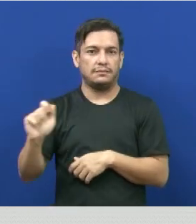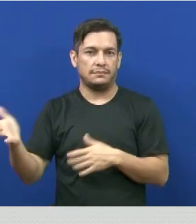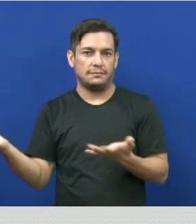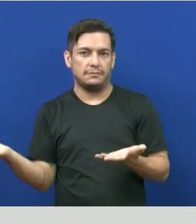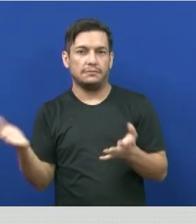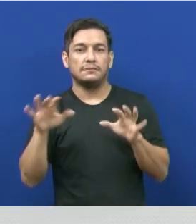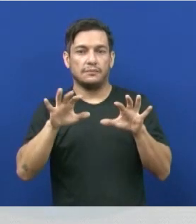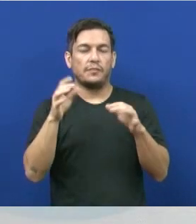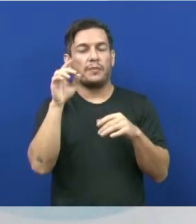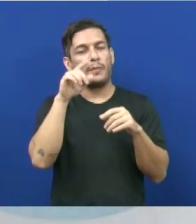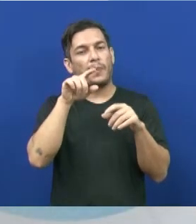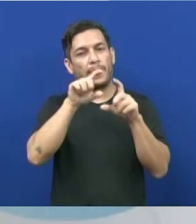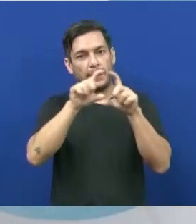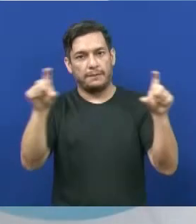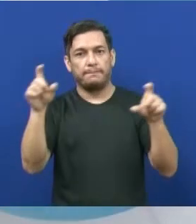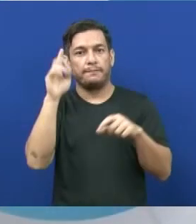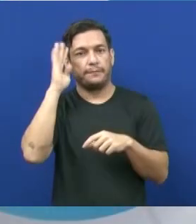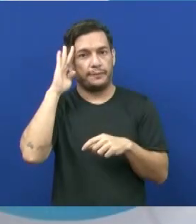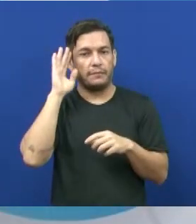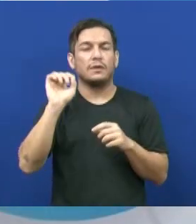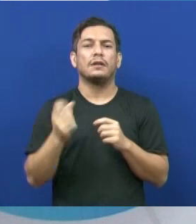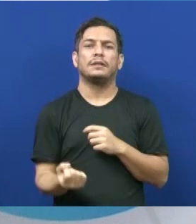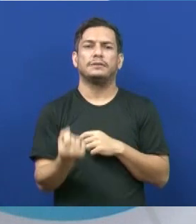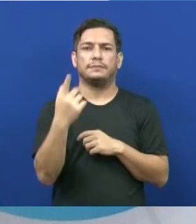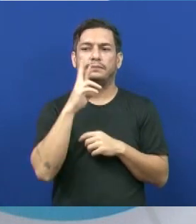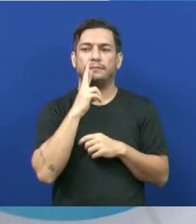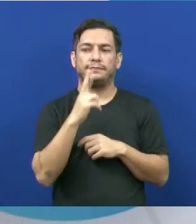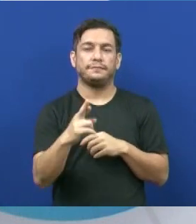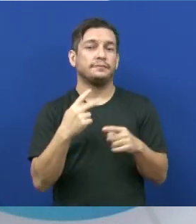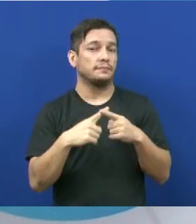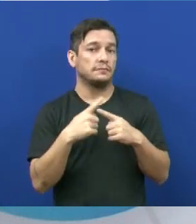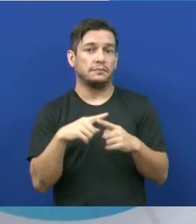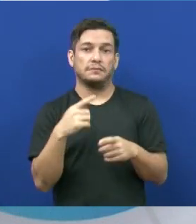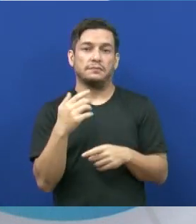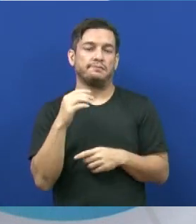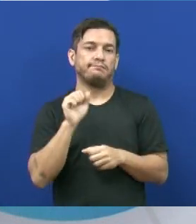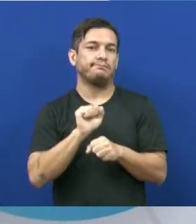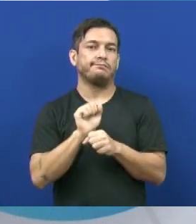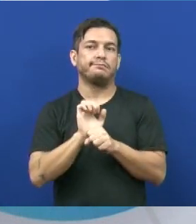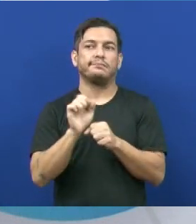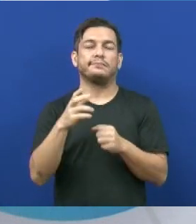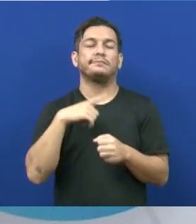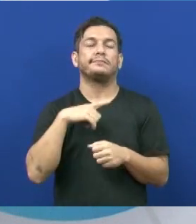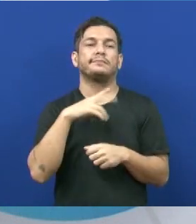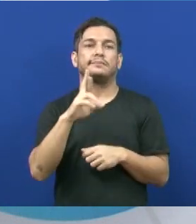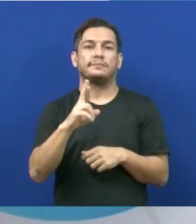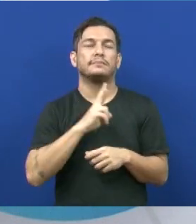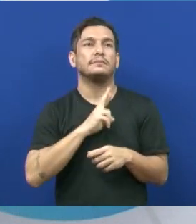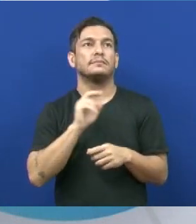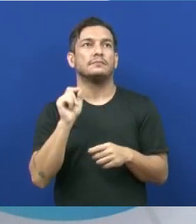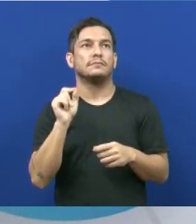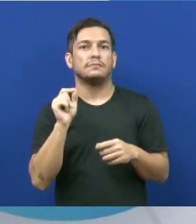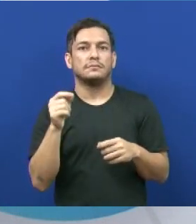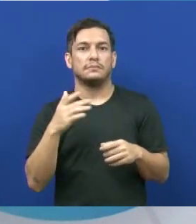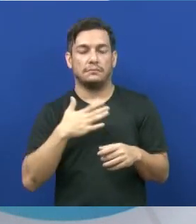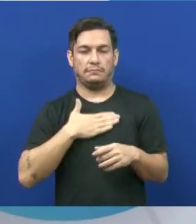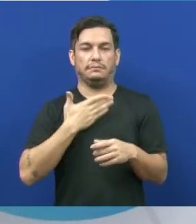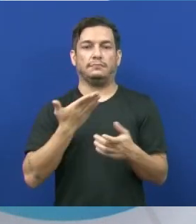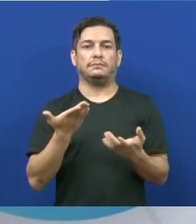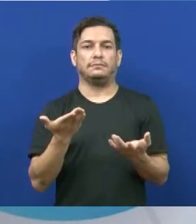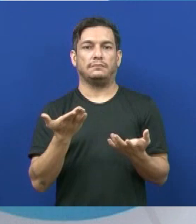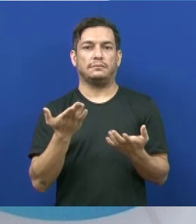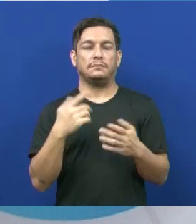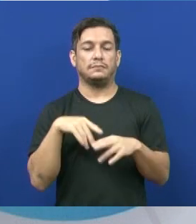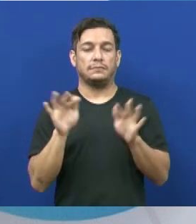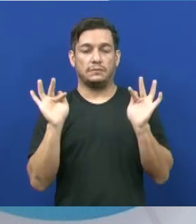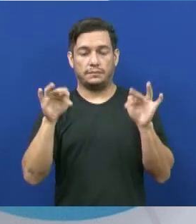nessa parte a gente entende é a estranheza da resposta que a gente não esperava e teve uma resposta tanto quanto surpreendente